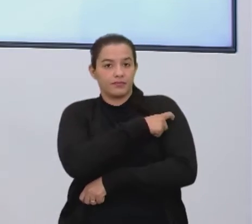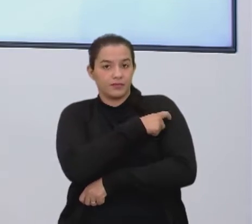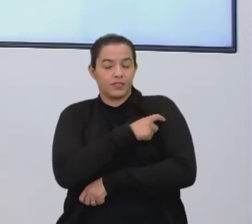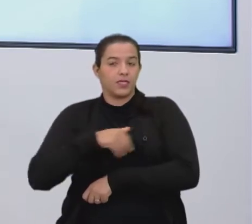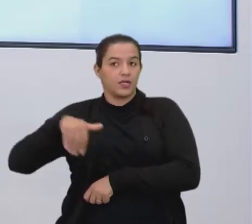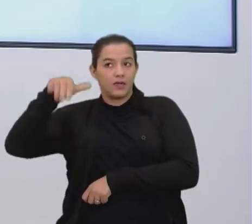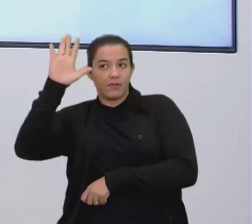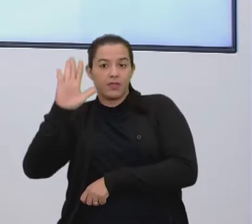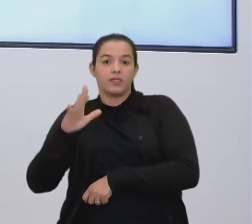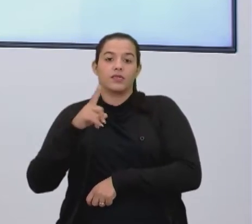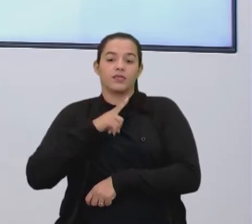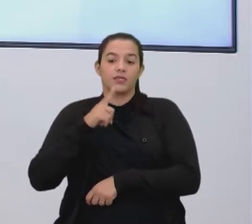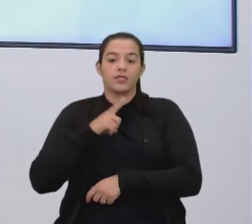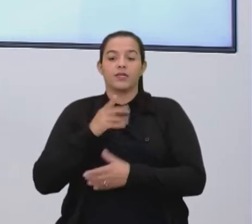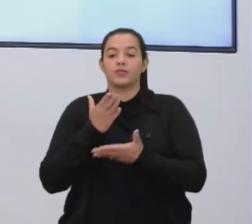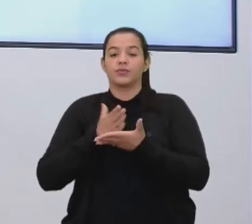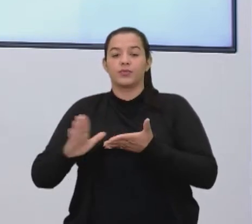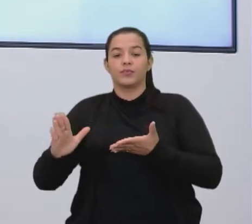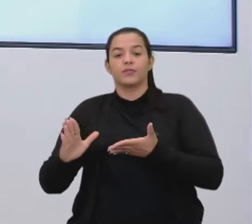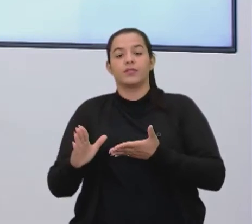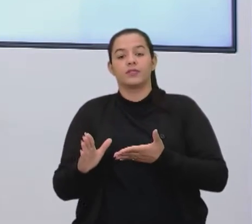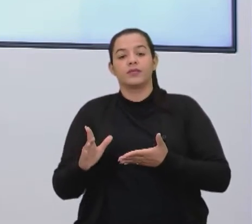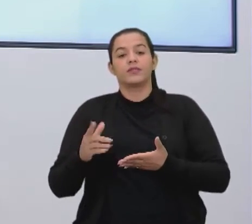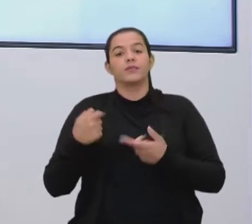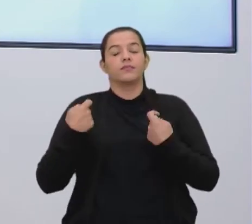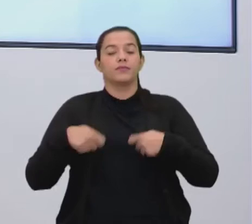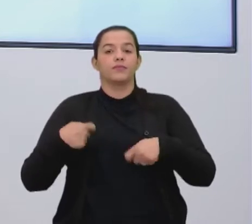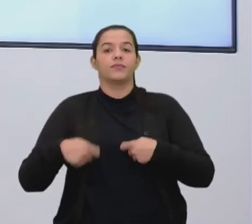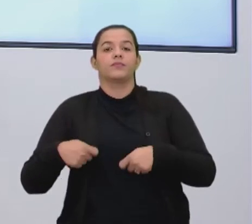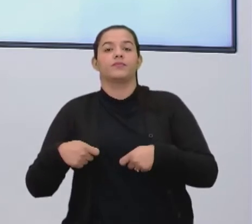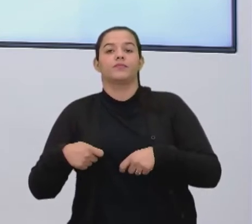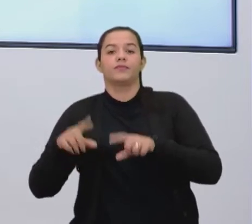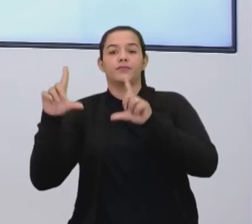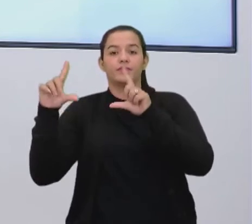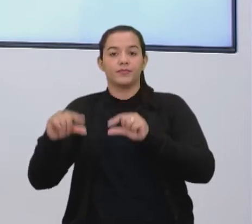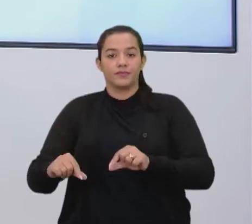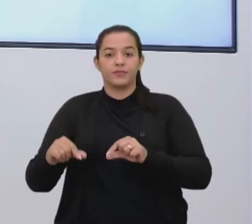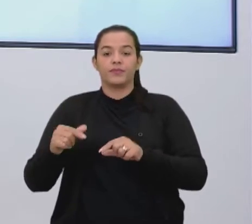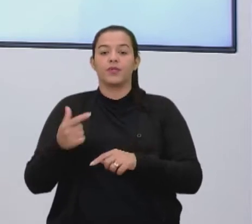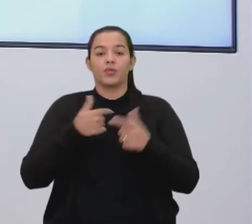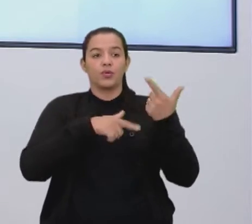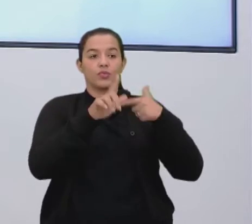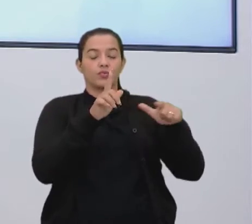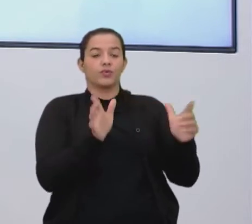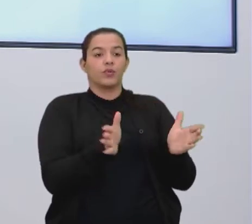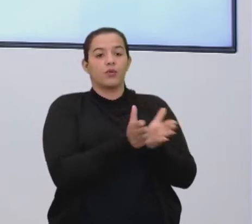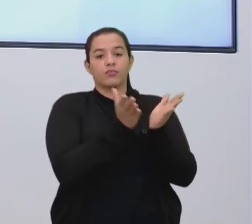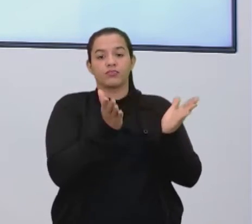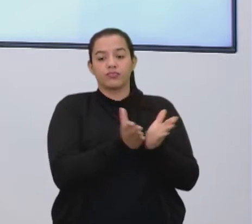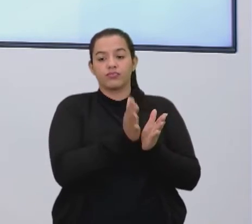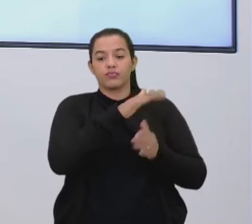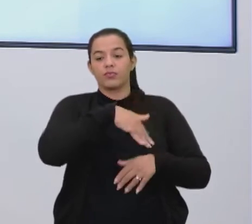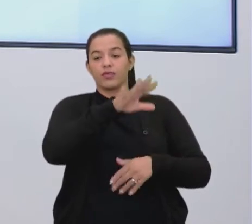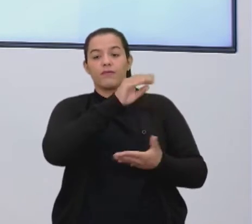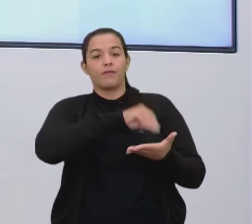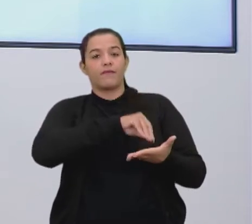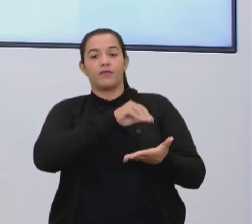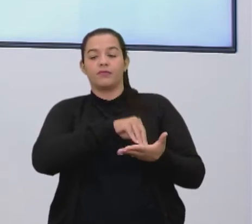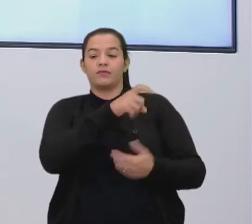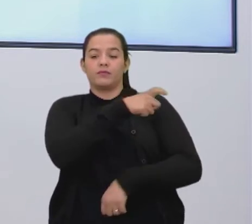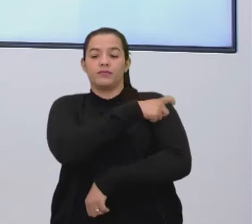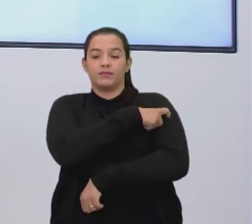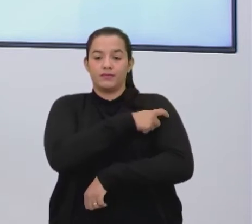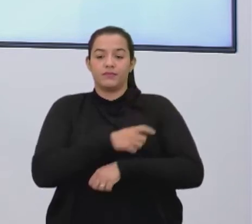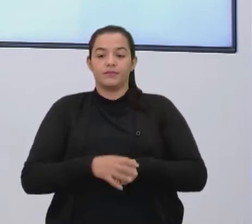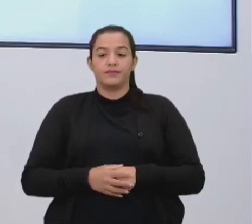né, até sobrando vacina, correndo risco de estragar, outros lugares do mundo estavam tendo falta de vacina.